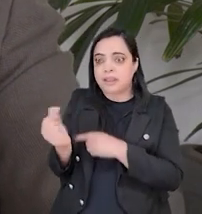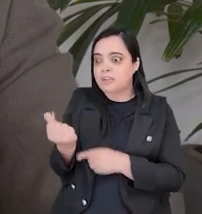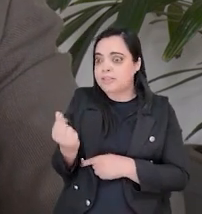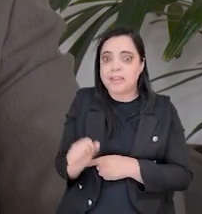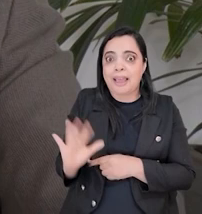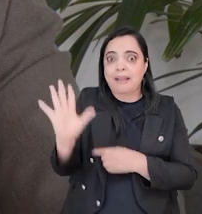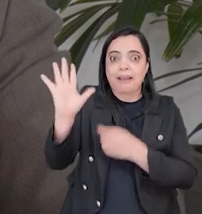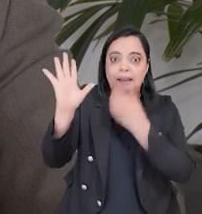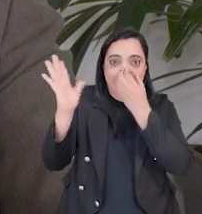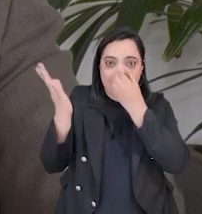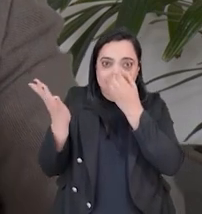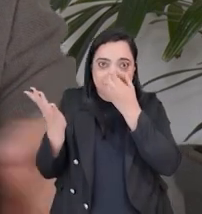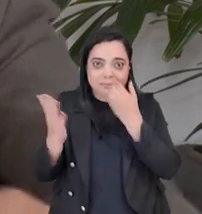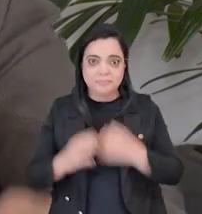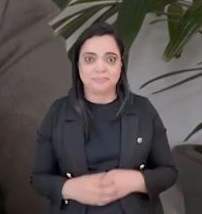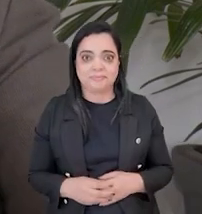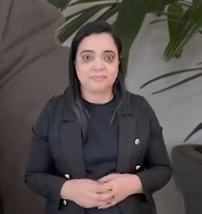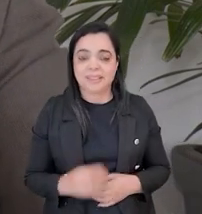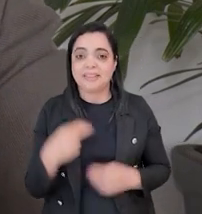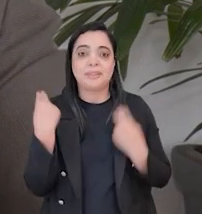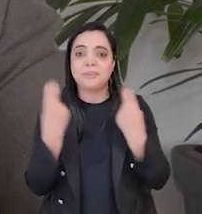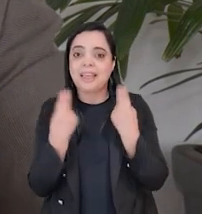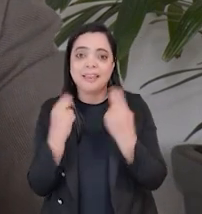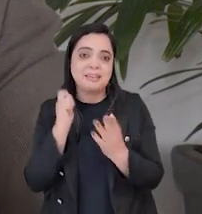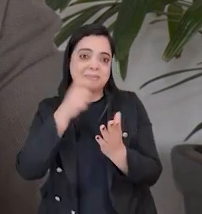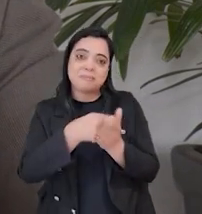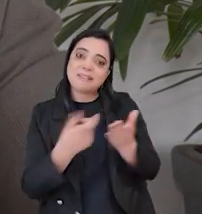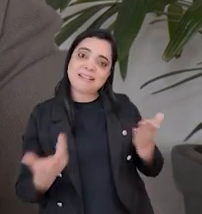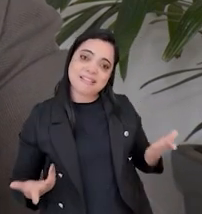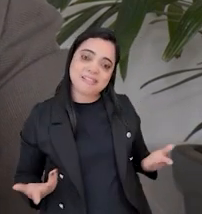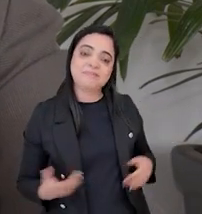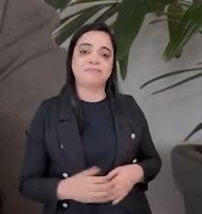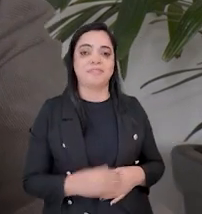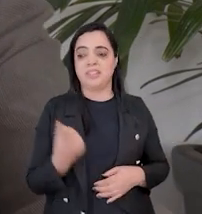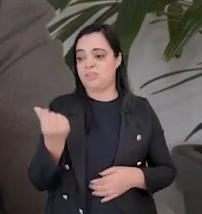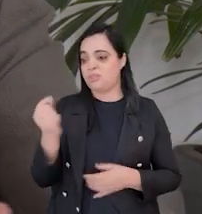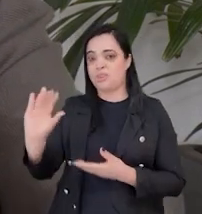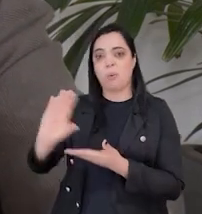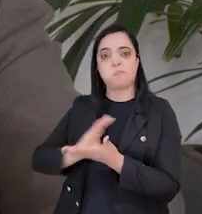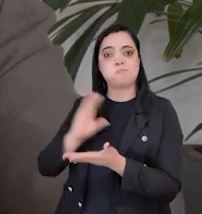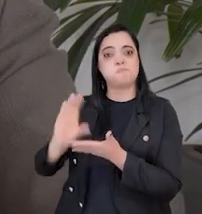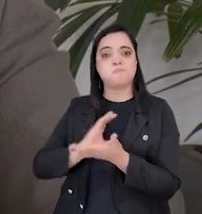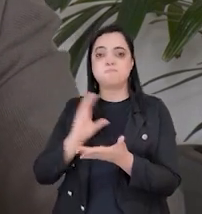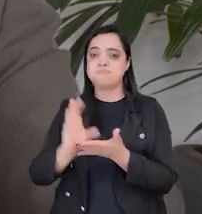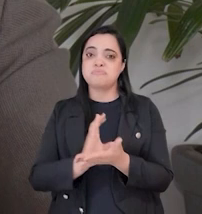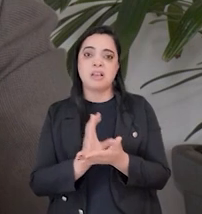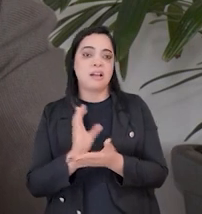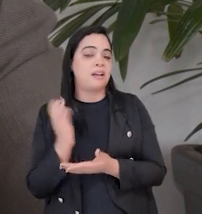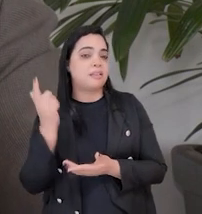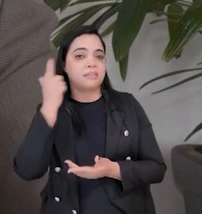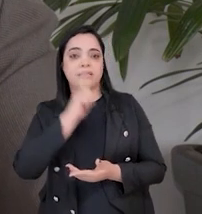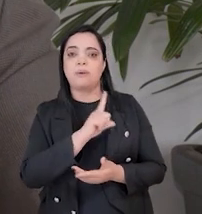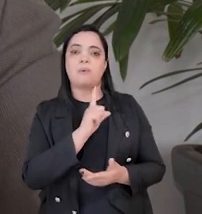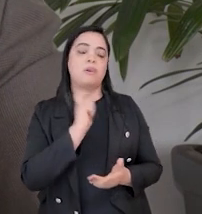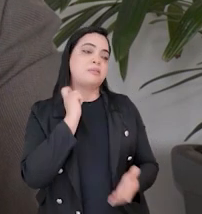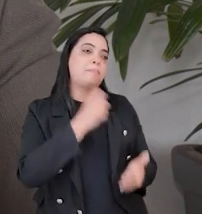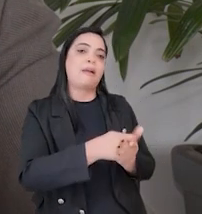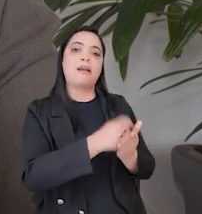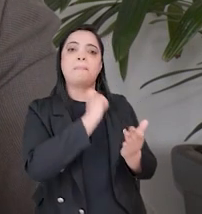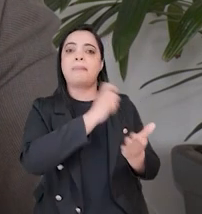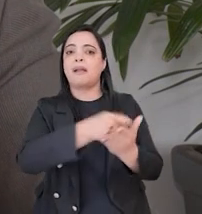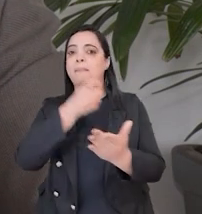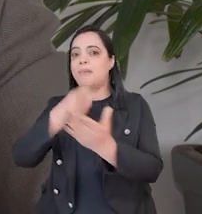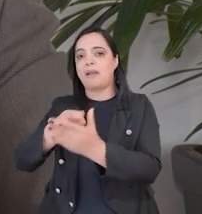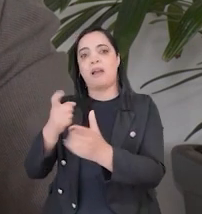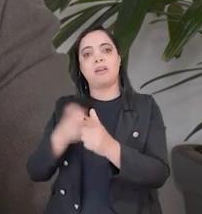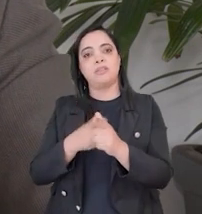da mensalidade seria tão alto que eles não poderiam cursar a universidade e os recursos arrecadados não atenderiam a